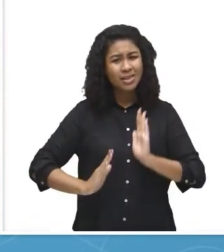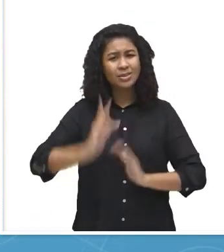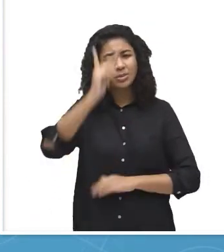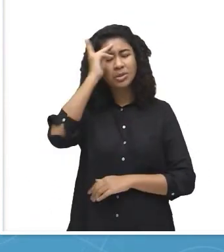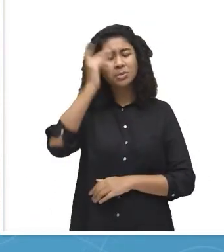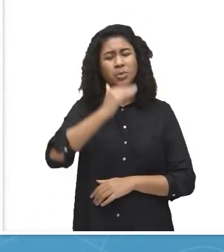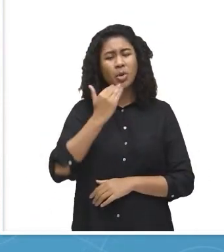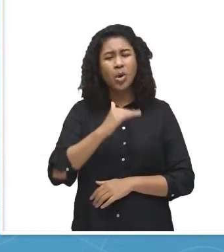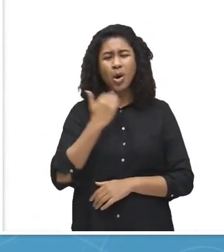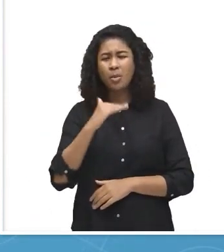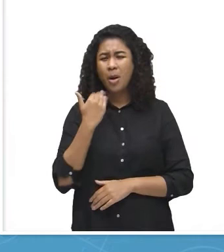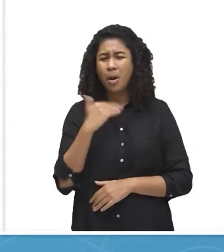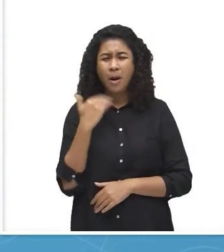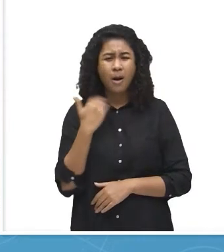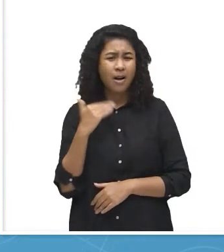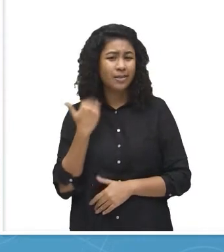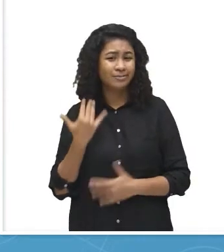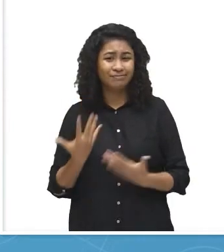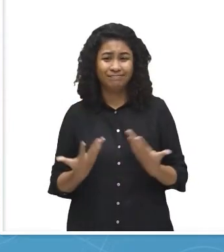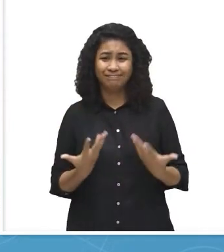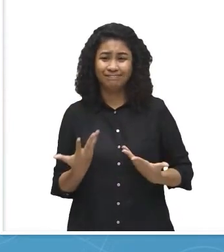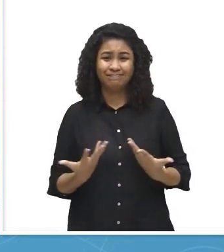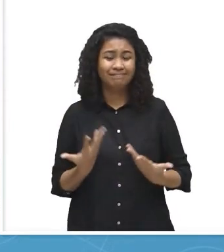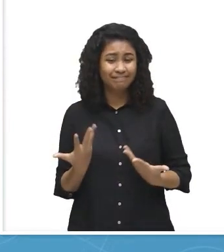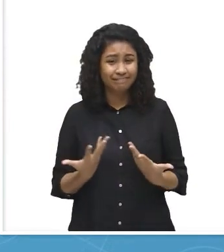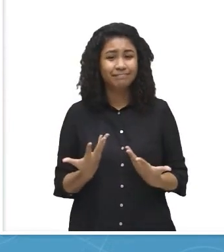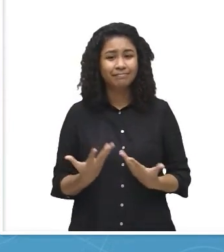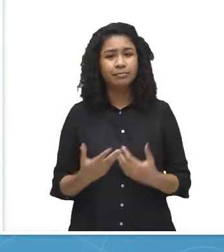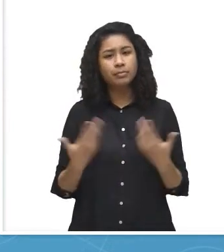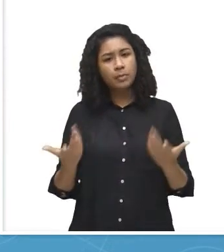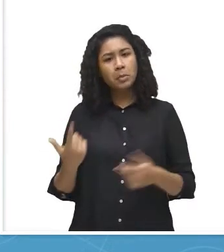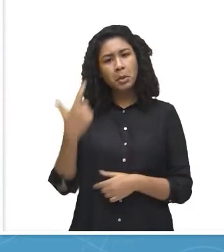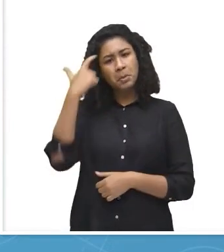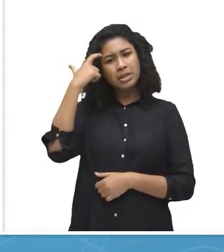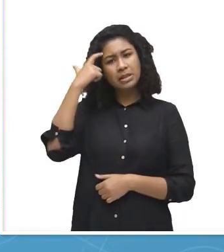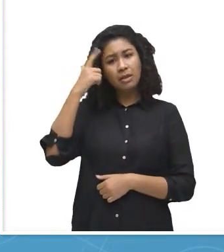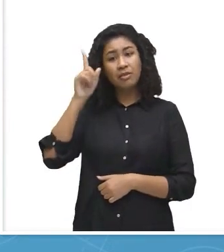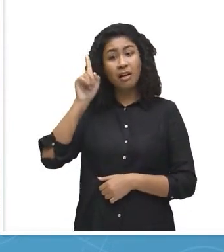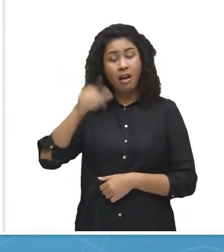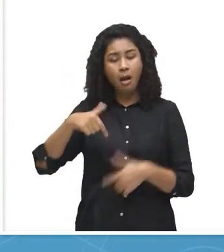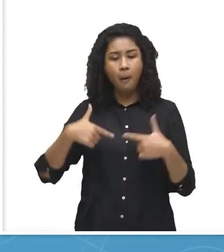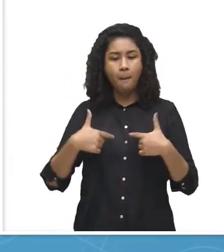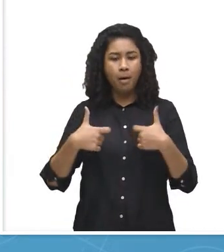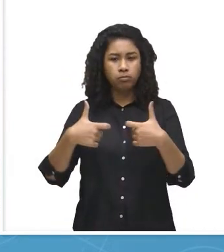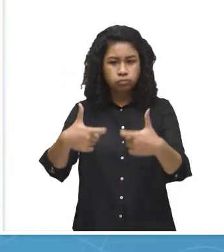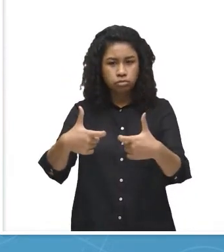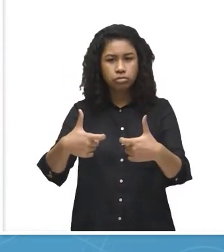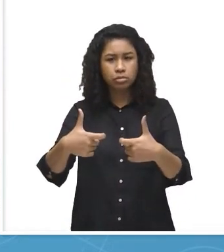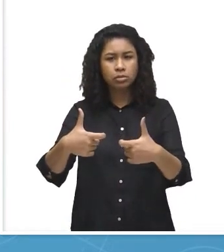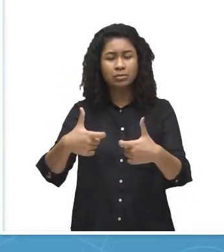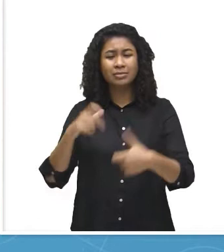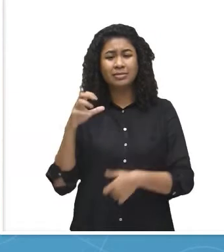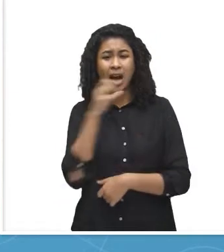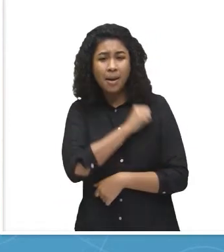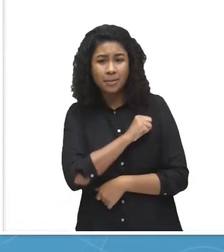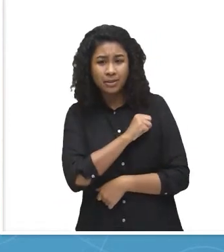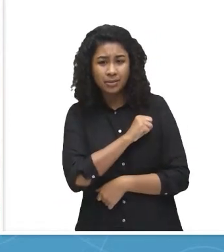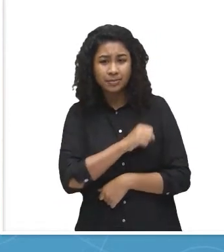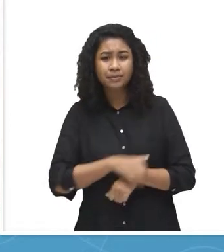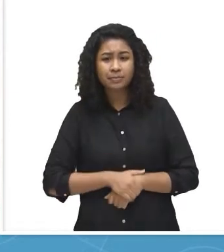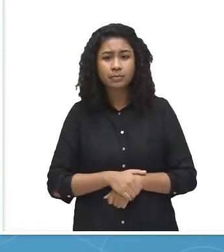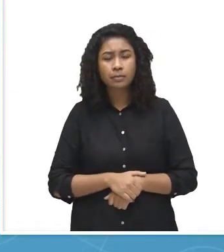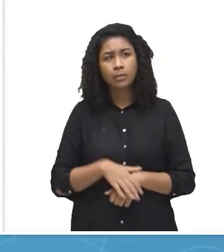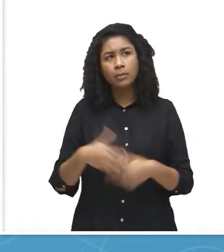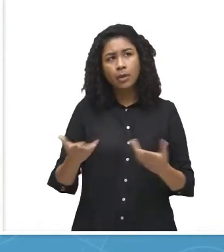baixas, principalmente porque se imaginava a princípio que seria uma guerra curta. O exército britânico,